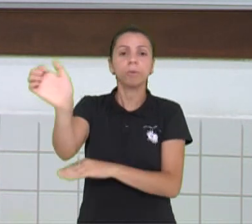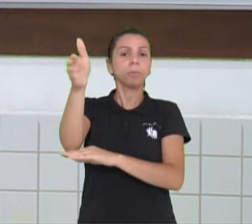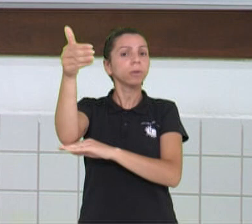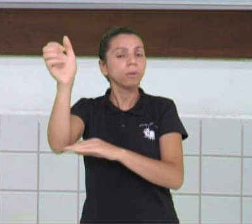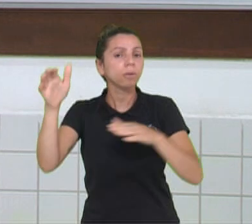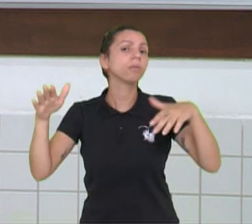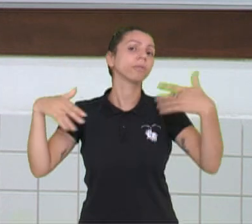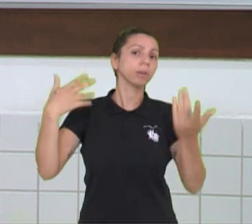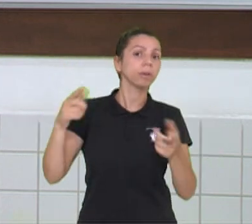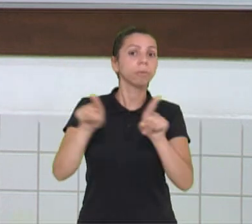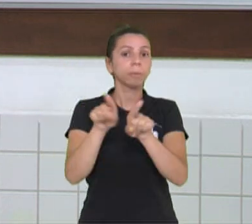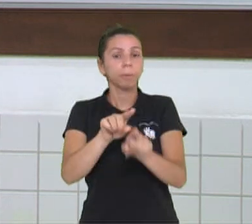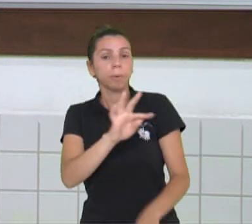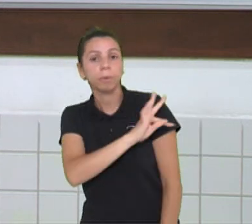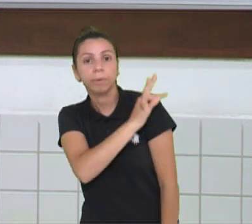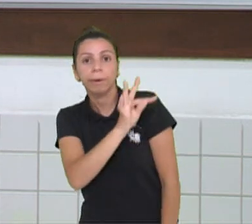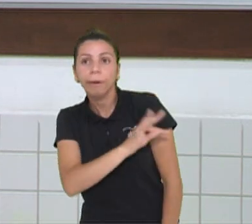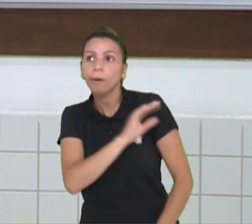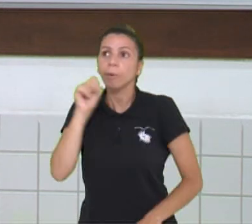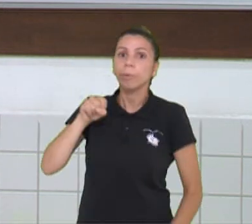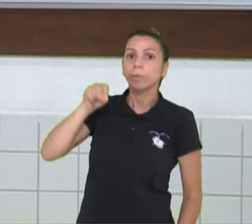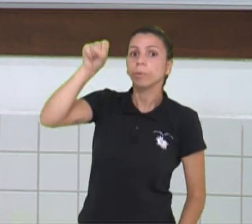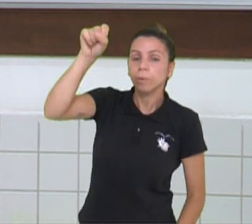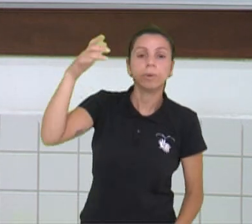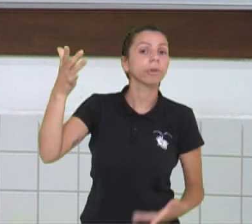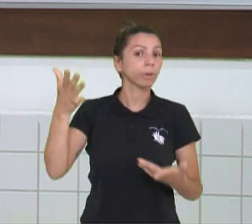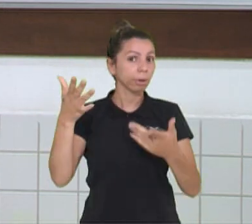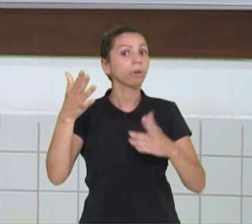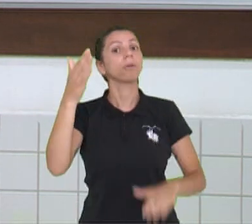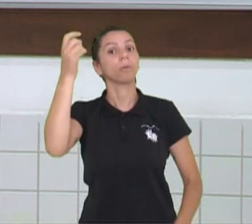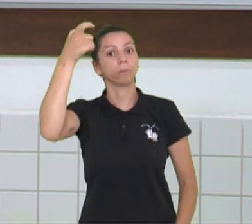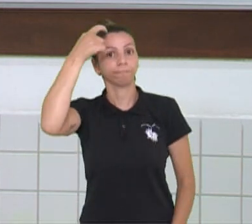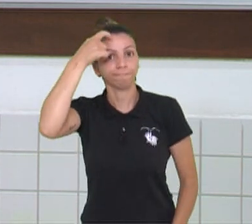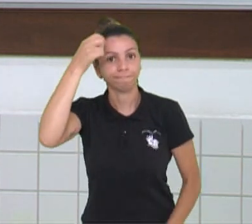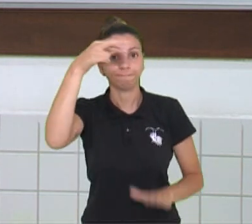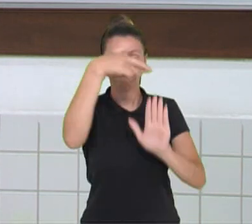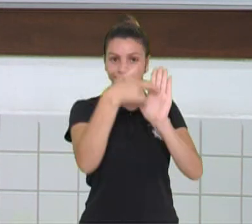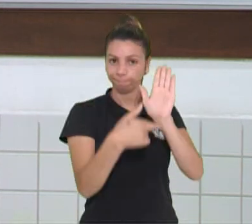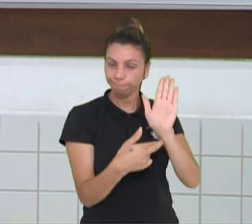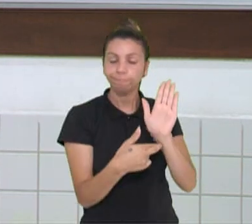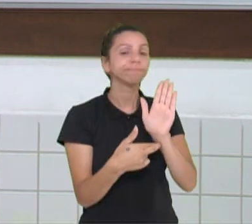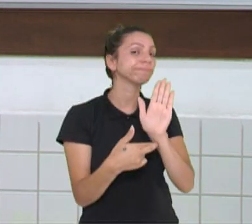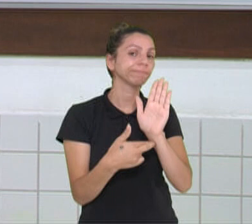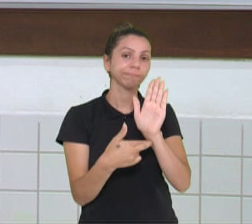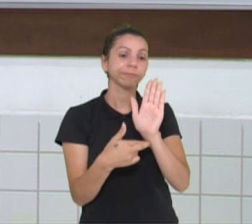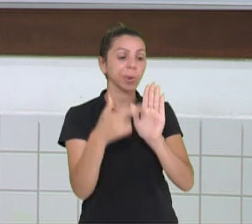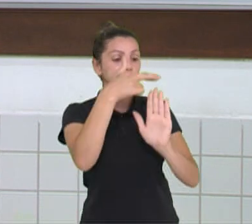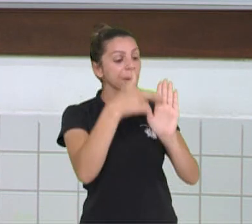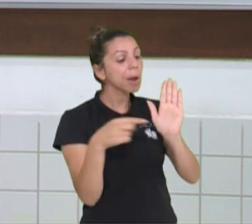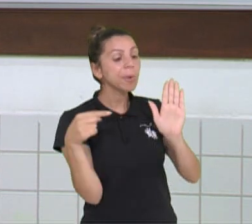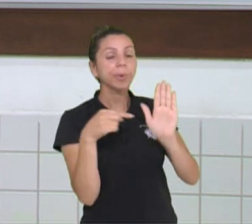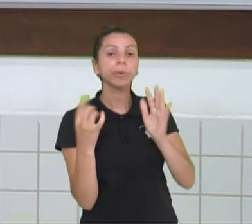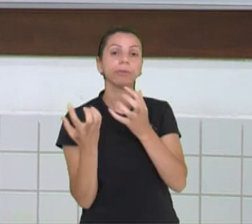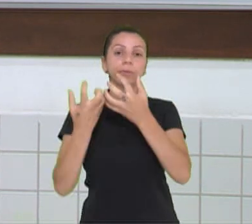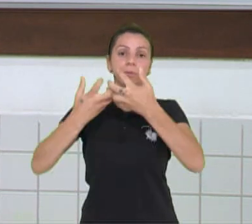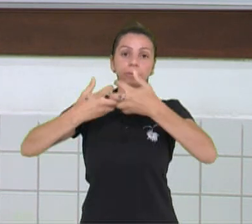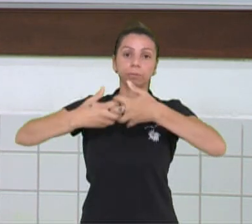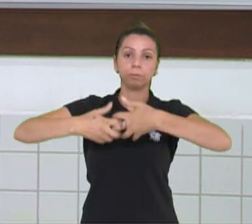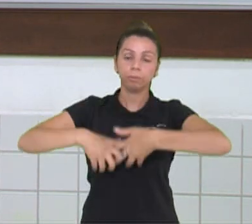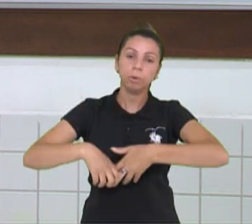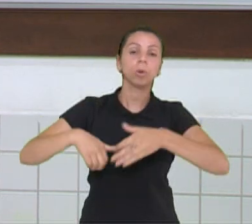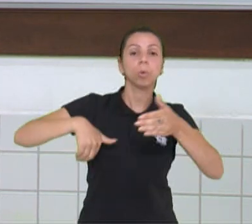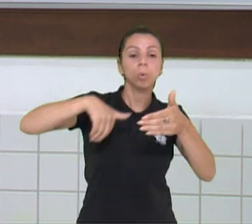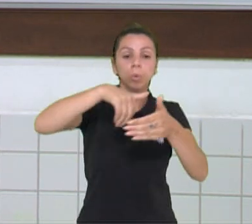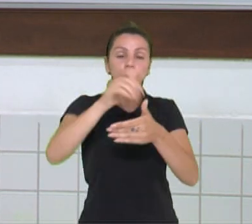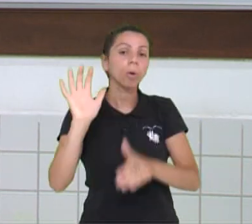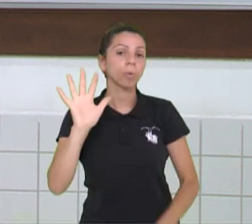torcedores, o técnico, todo mundo está ciente das regras. Essas regras elas servem para quê? Para fazer com que o jogo flua, para fazer